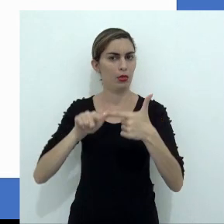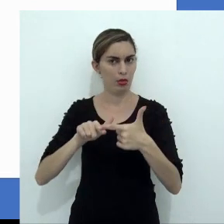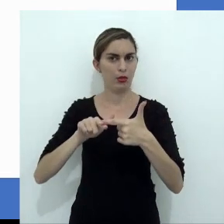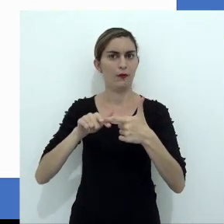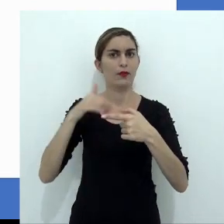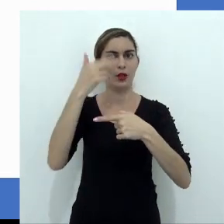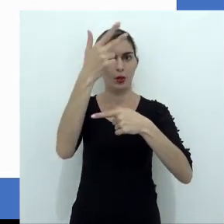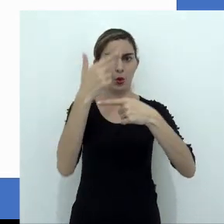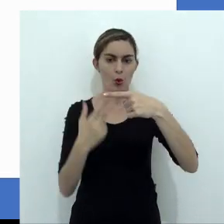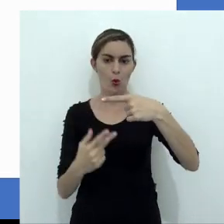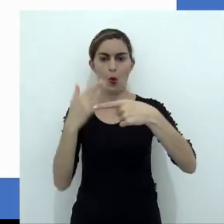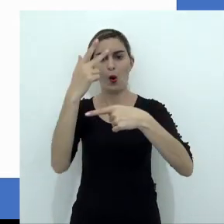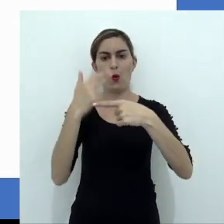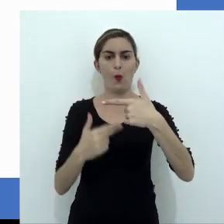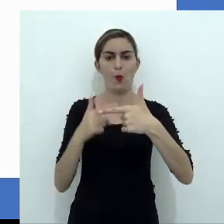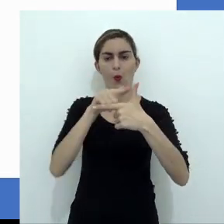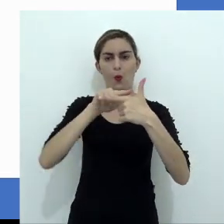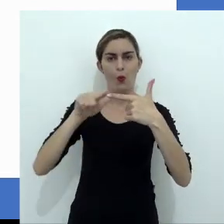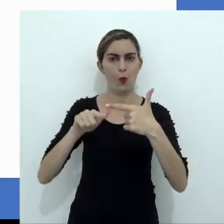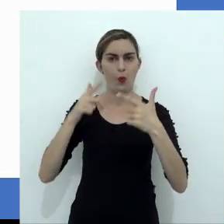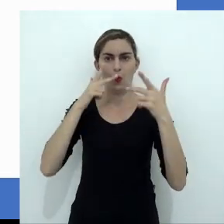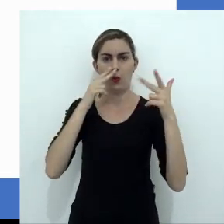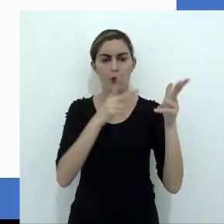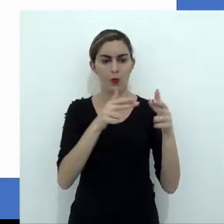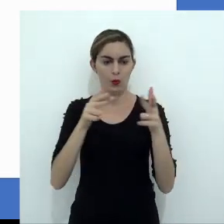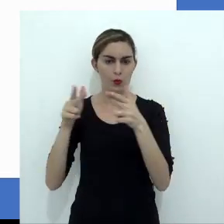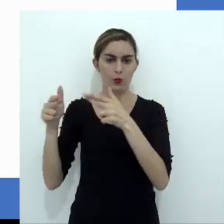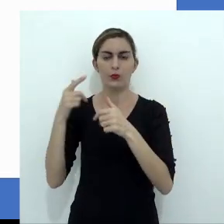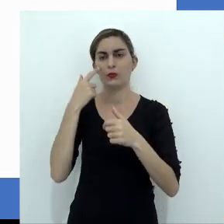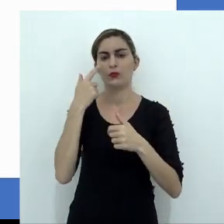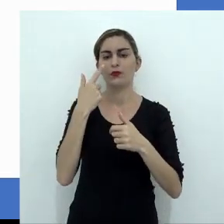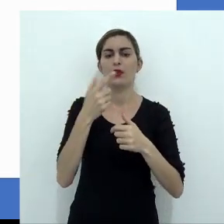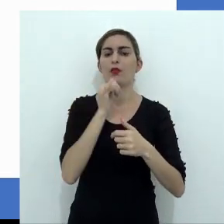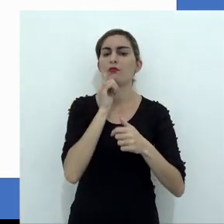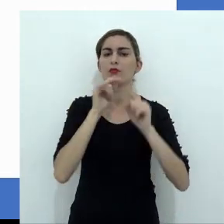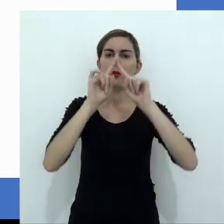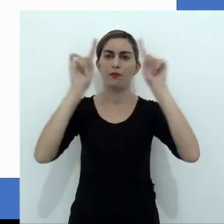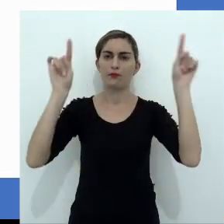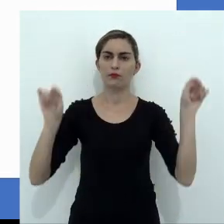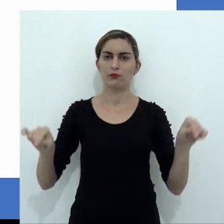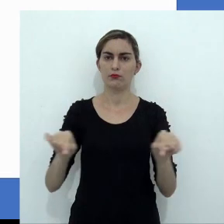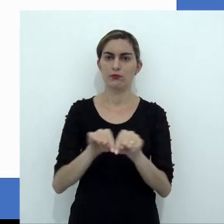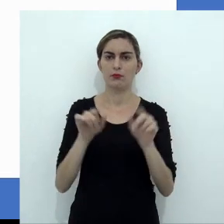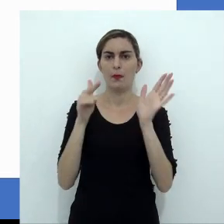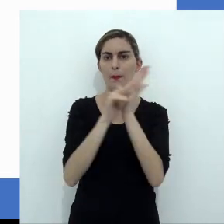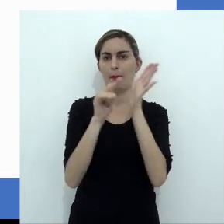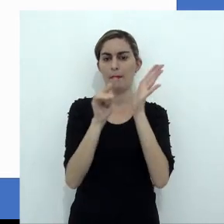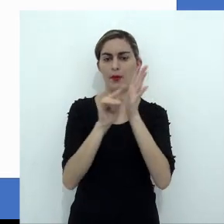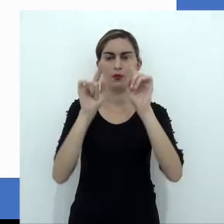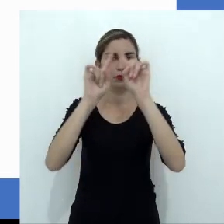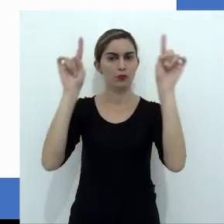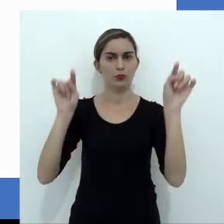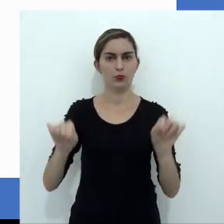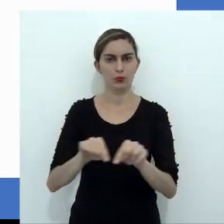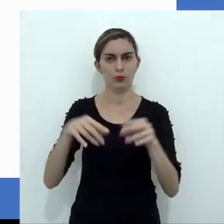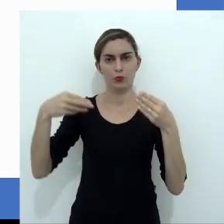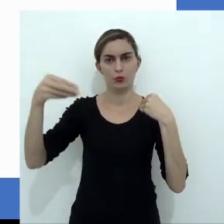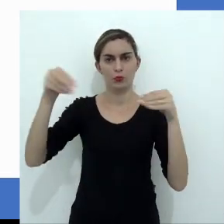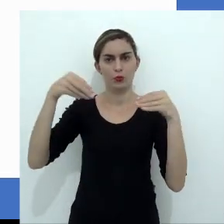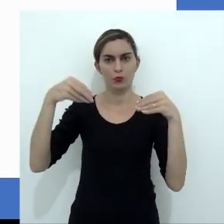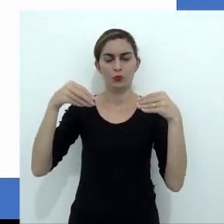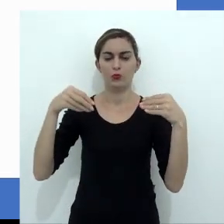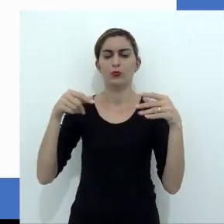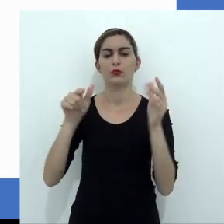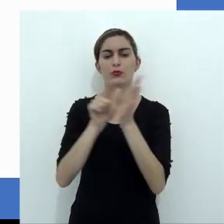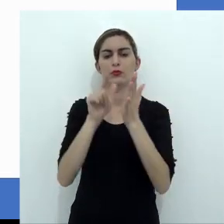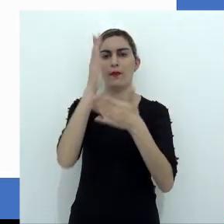dividir em partes iguais, beleza? Então vamos lá, vamos imaginar que você tenha uma folha de papel e você vai pegar essa folha de